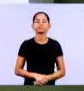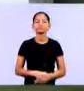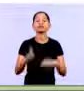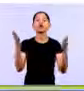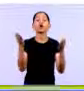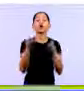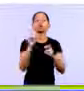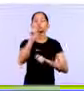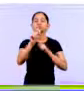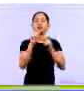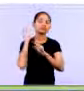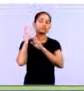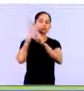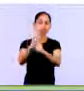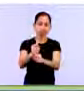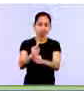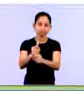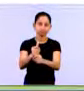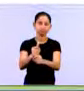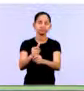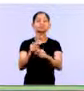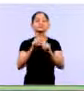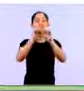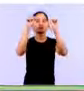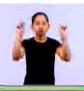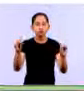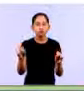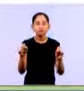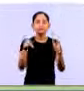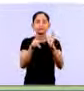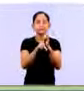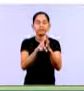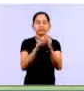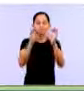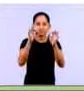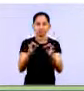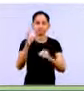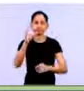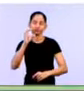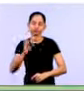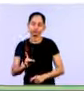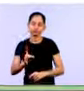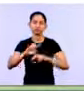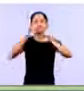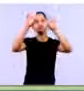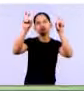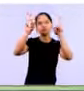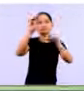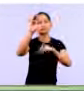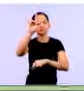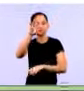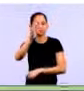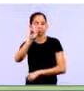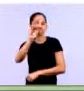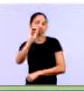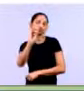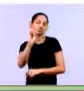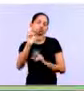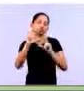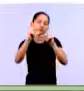Hoje nós veremos uma revisão do sistema constitucional tributário, as espécies tributárias,